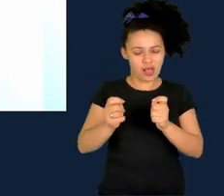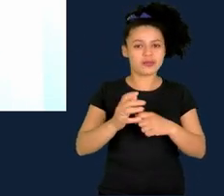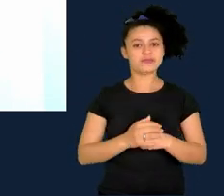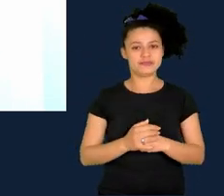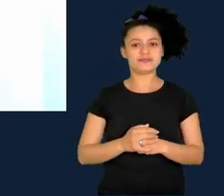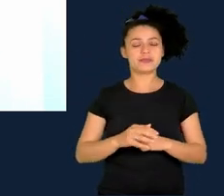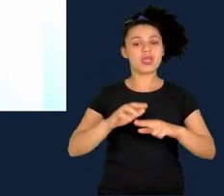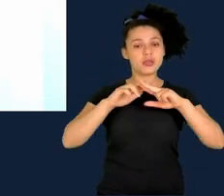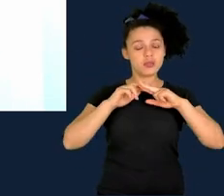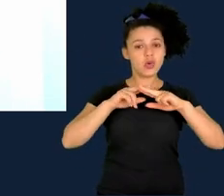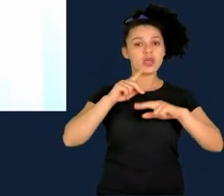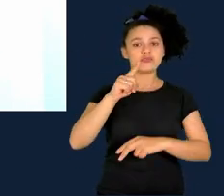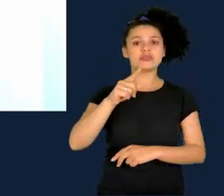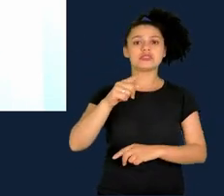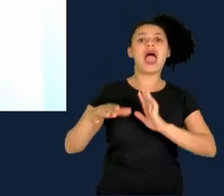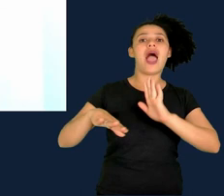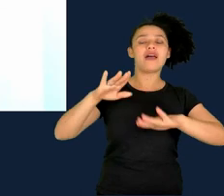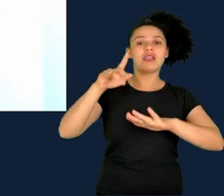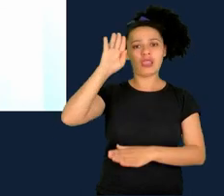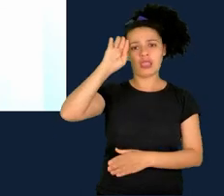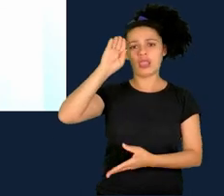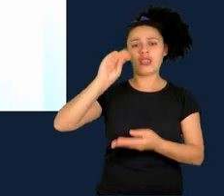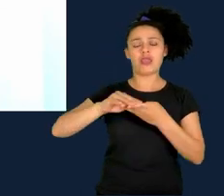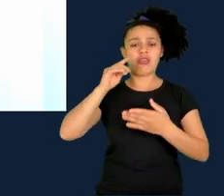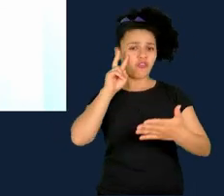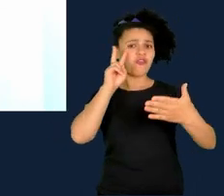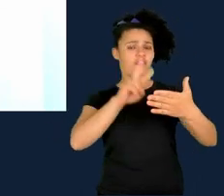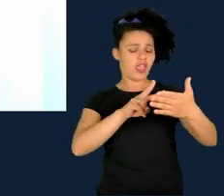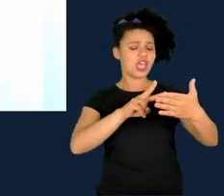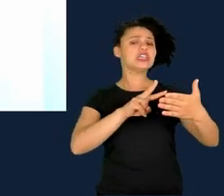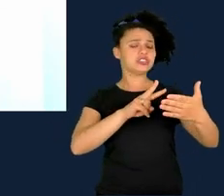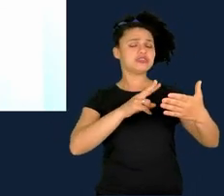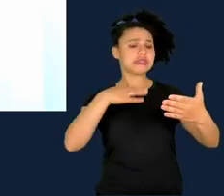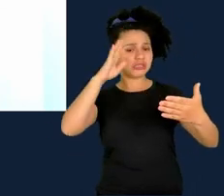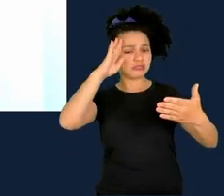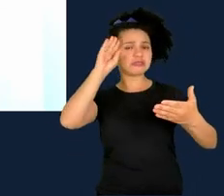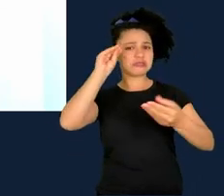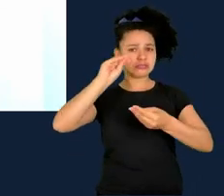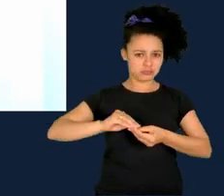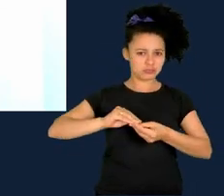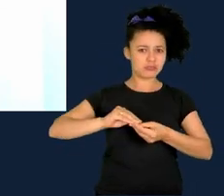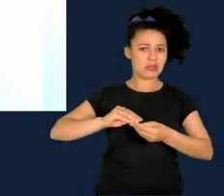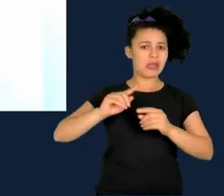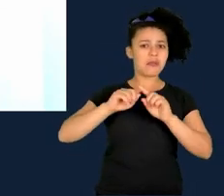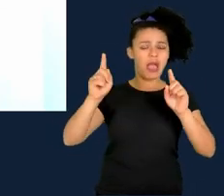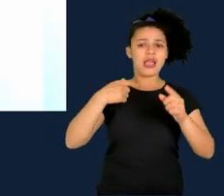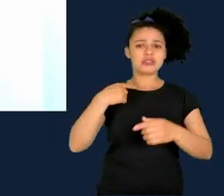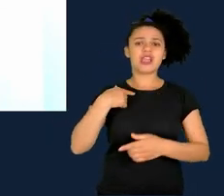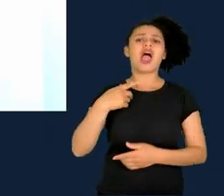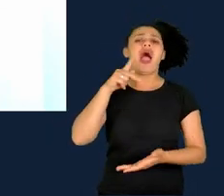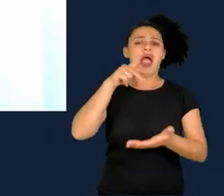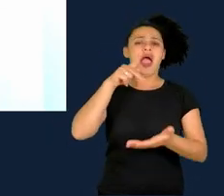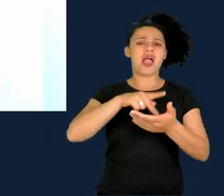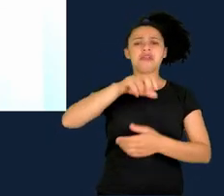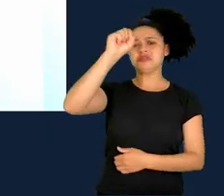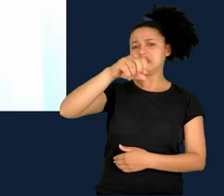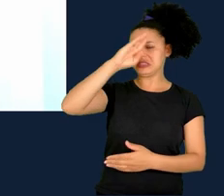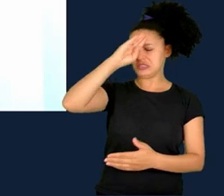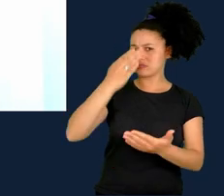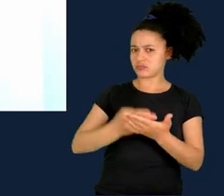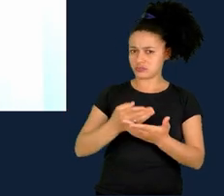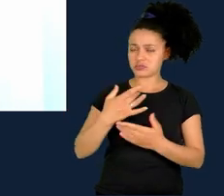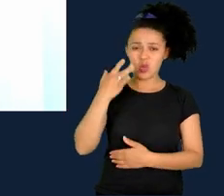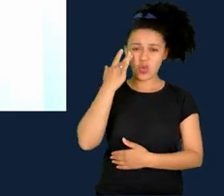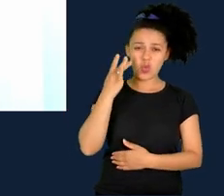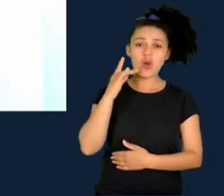você retira de algum conjunto de dados pequeno, quantitativo, e fizer grandes alegações com base nesses dados, eu acho que você está